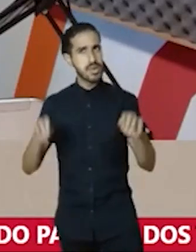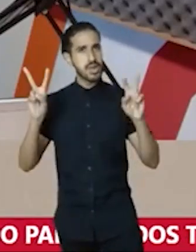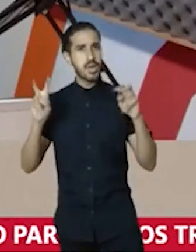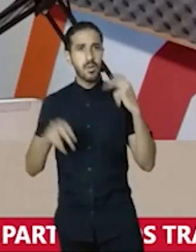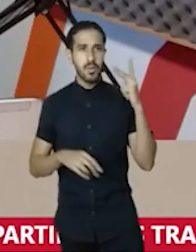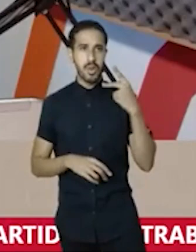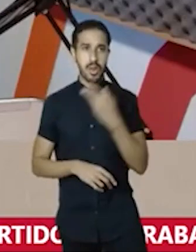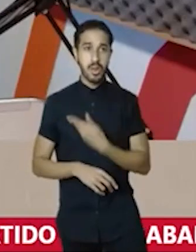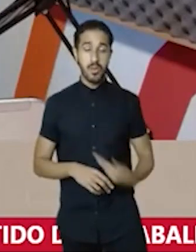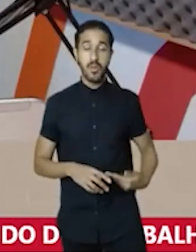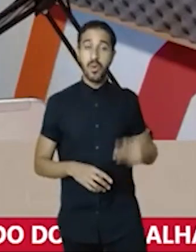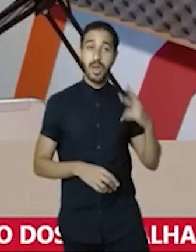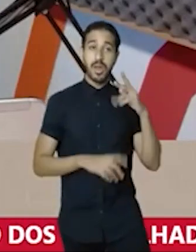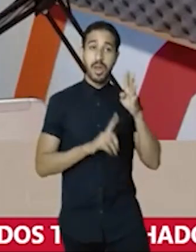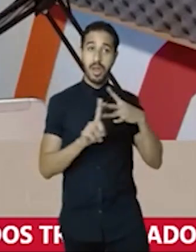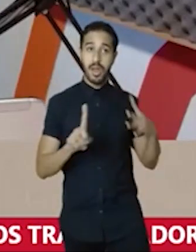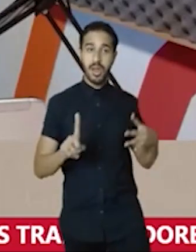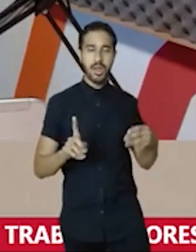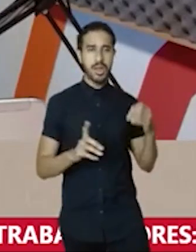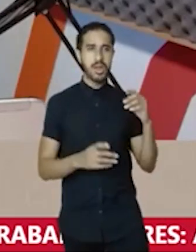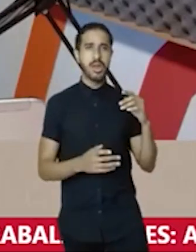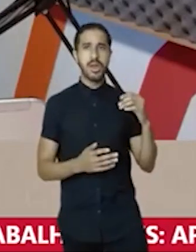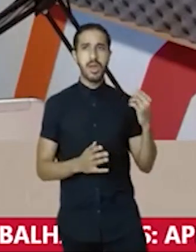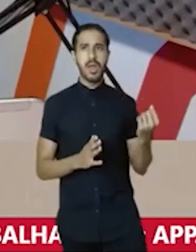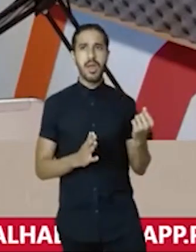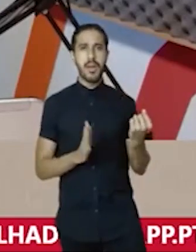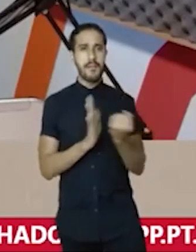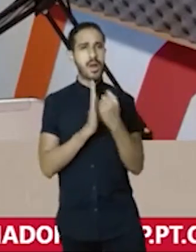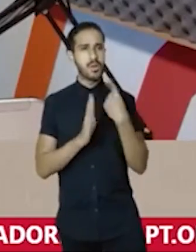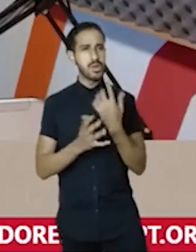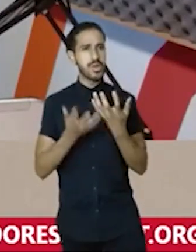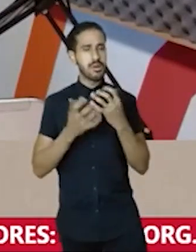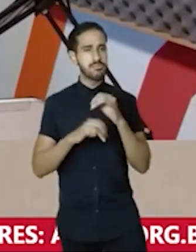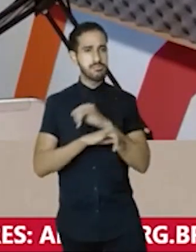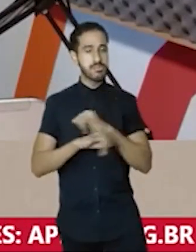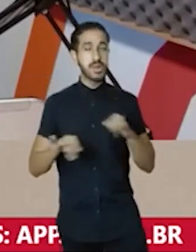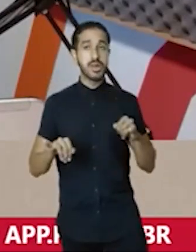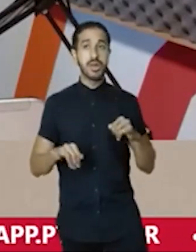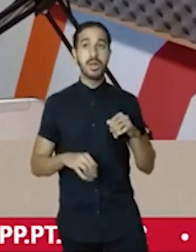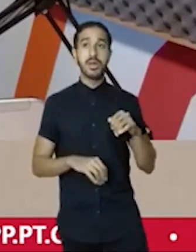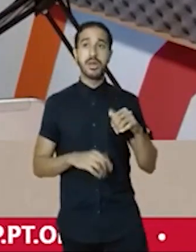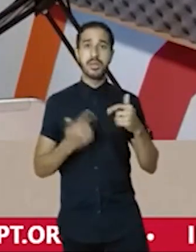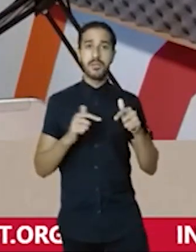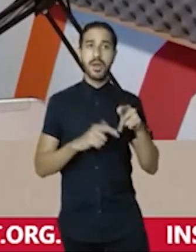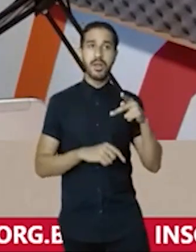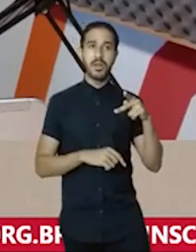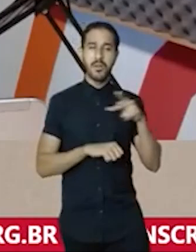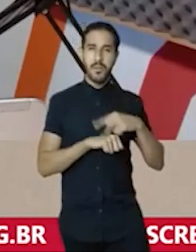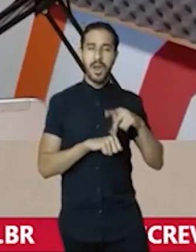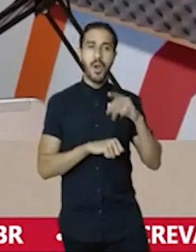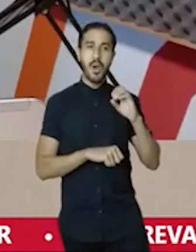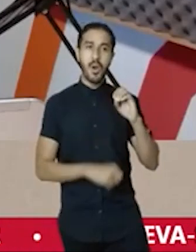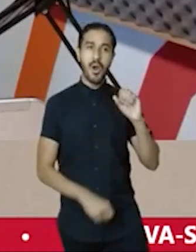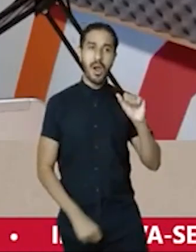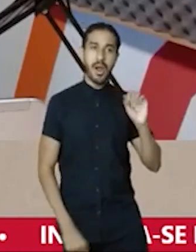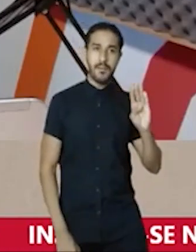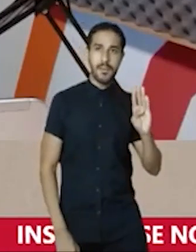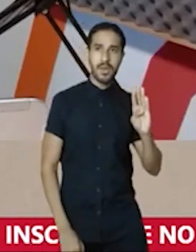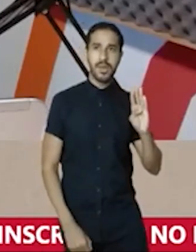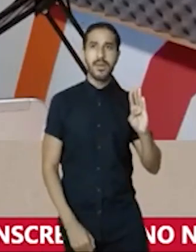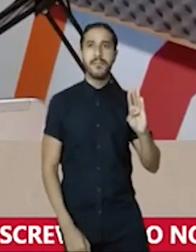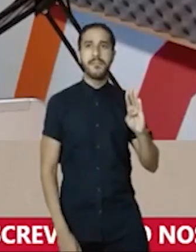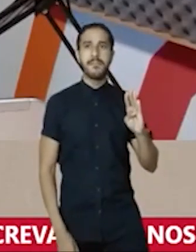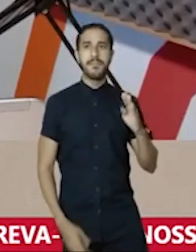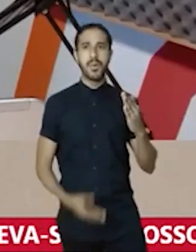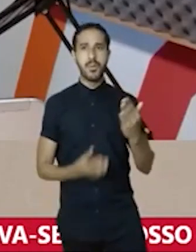política pública LGBT, qual é o legado que a gente, né, acredita. Tem atuação fora do país, a OAB, a gente, no início desse ano, teve fazendo